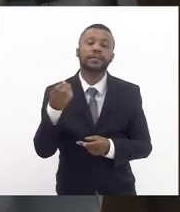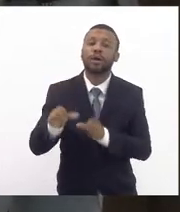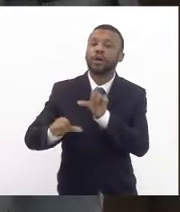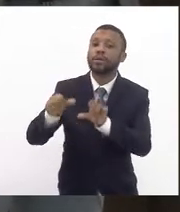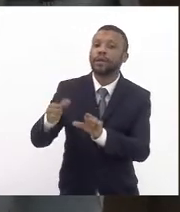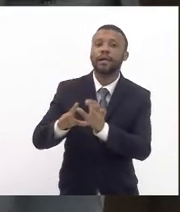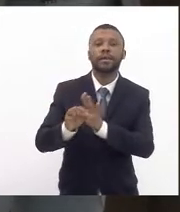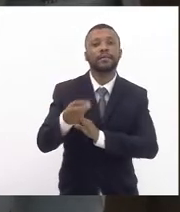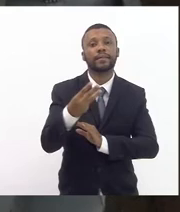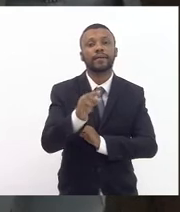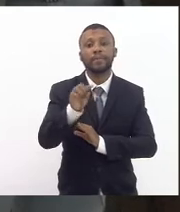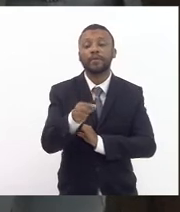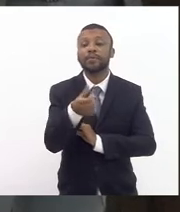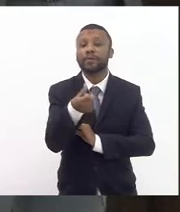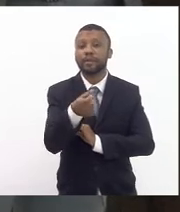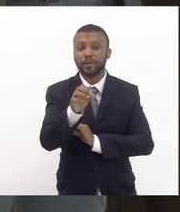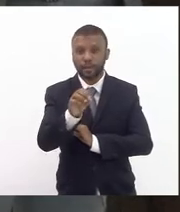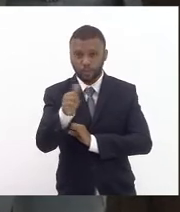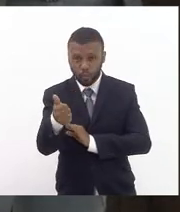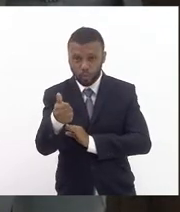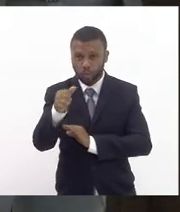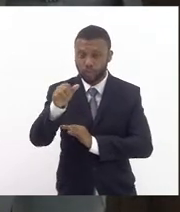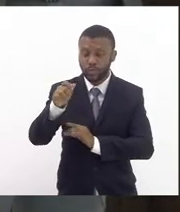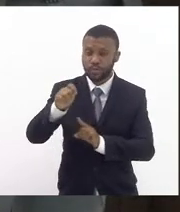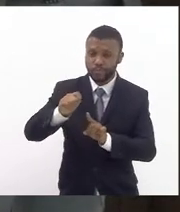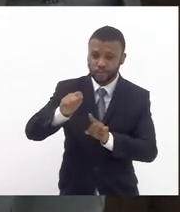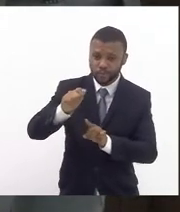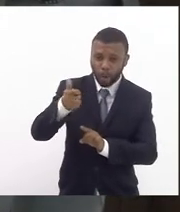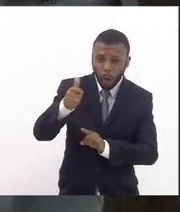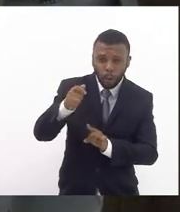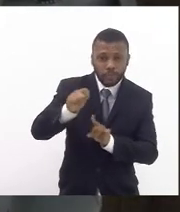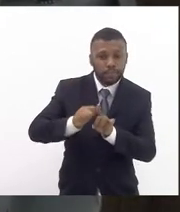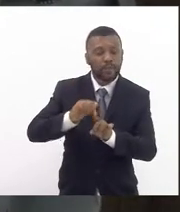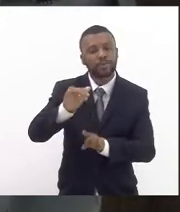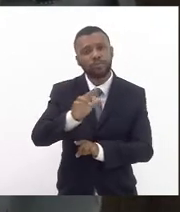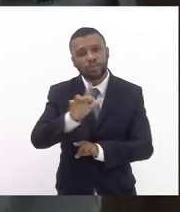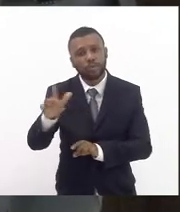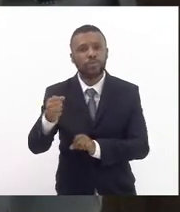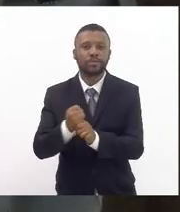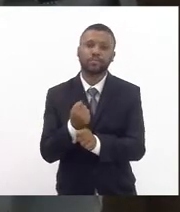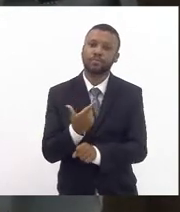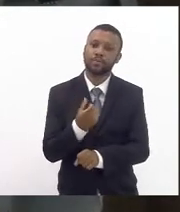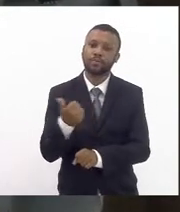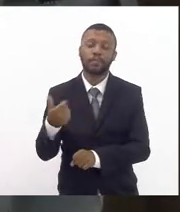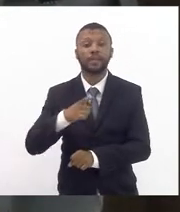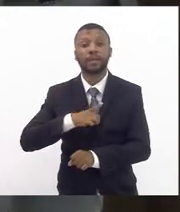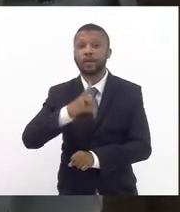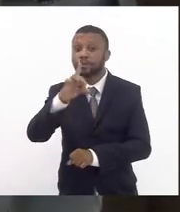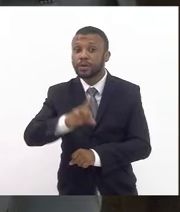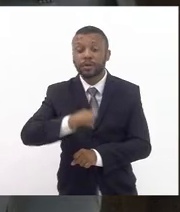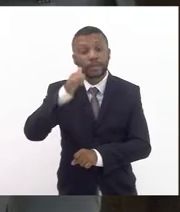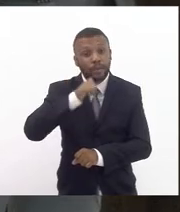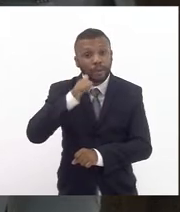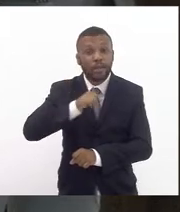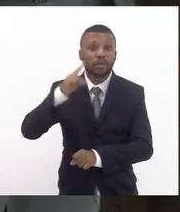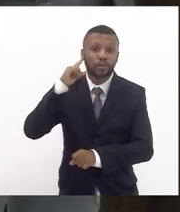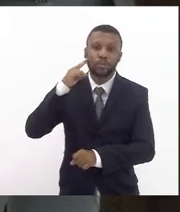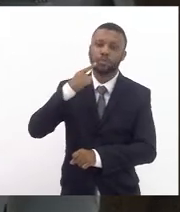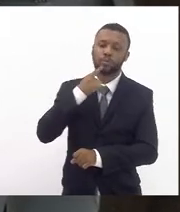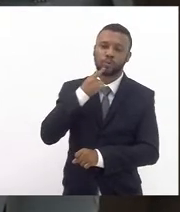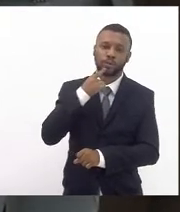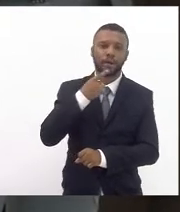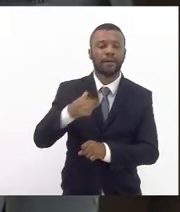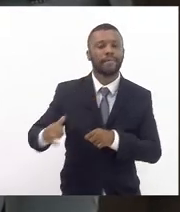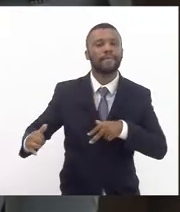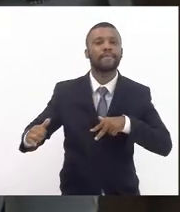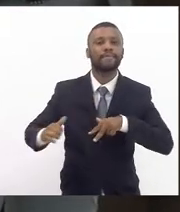lei 3.601, de 11 de julho de 2001, para dispor sobre o direito das mulheres surdas